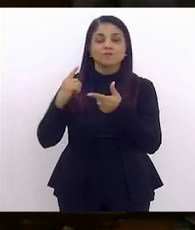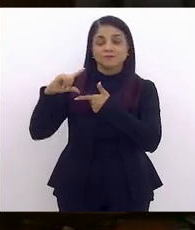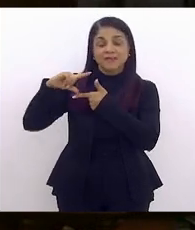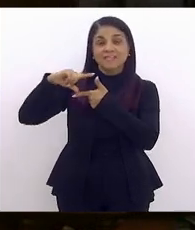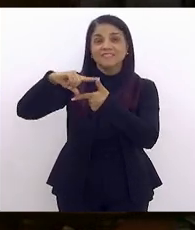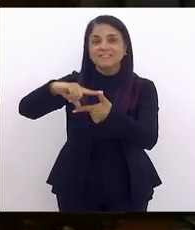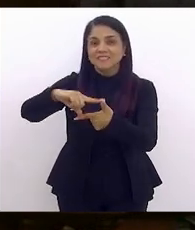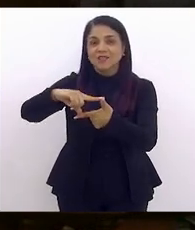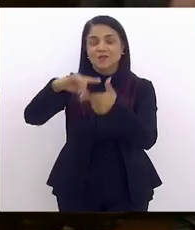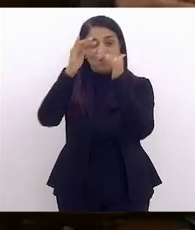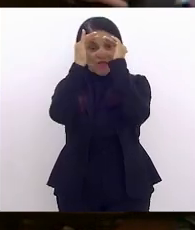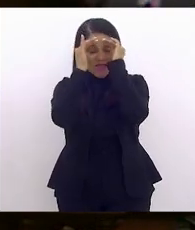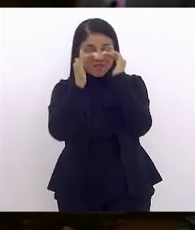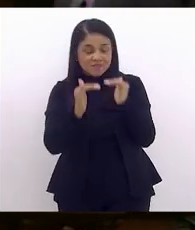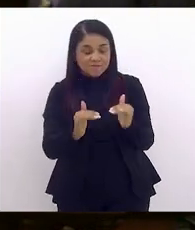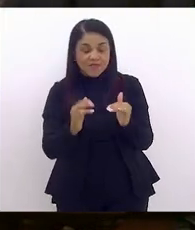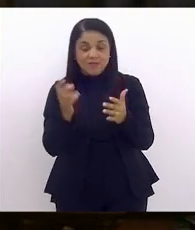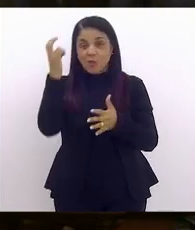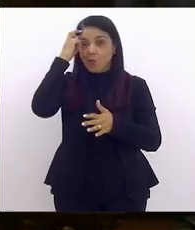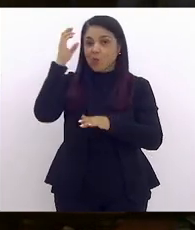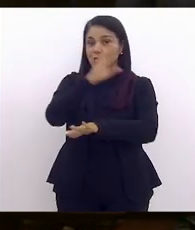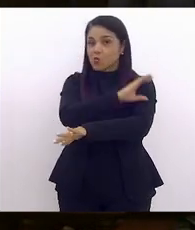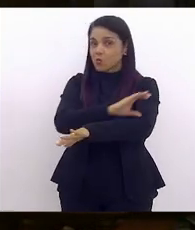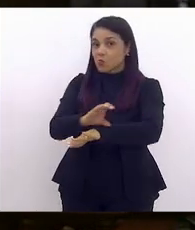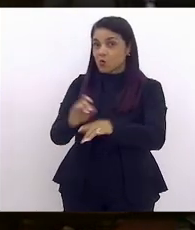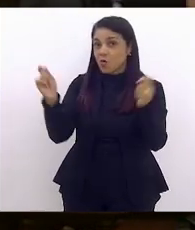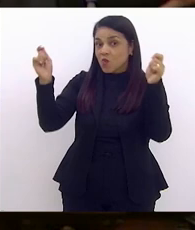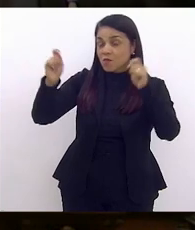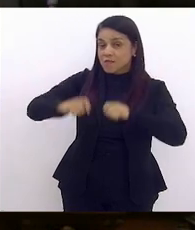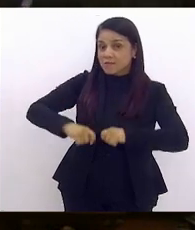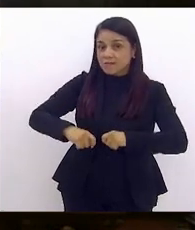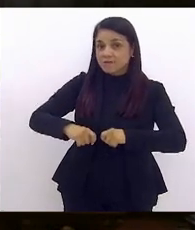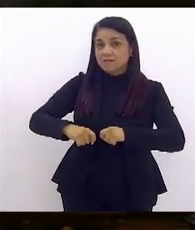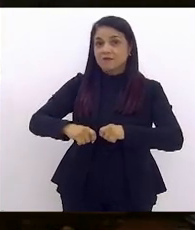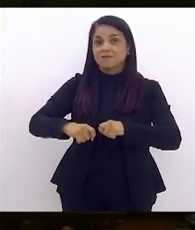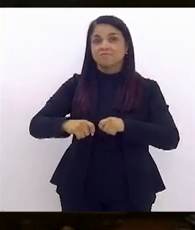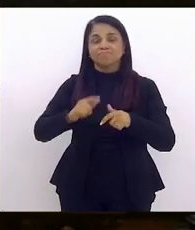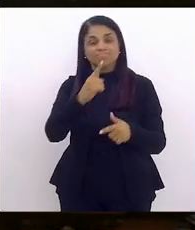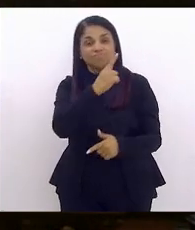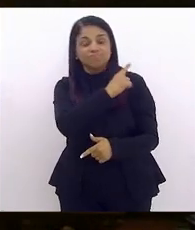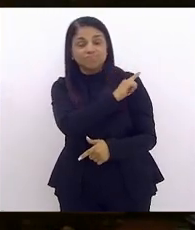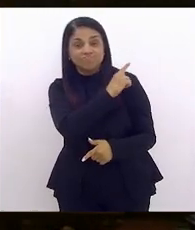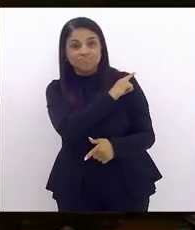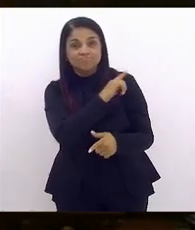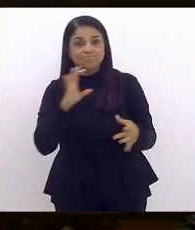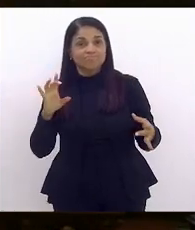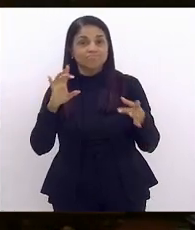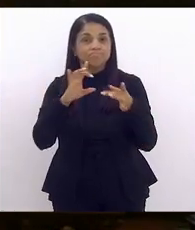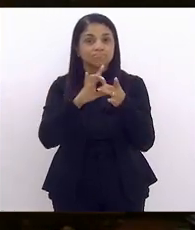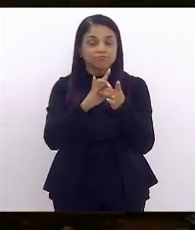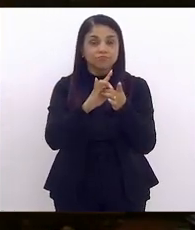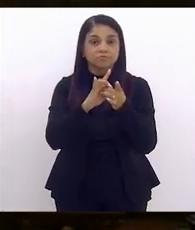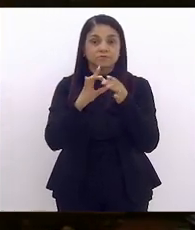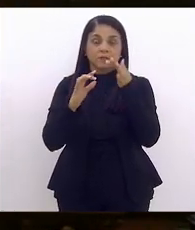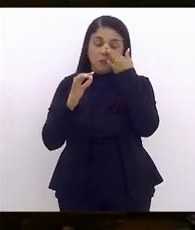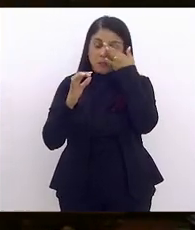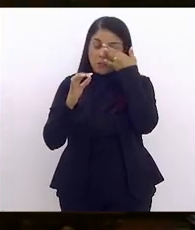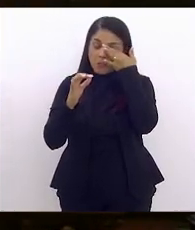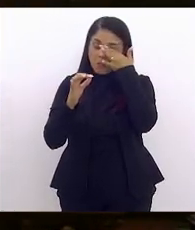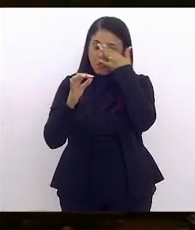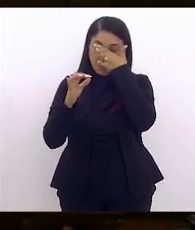com respeito à cultura, com competência, com gestão. E o companheiro Sandro